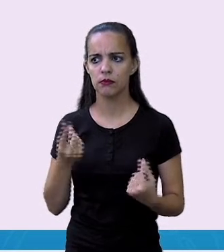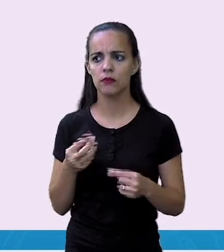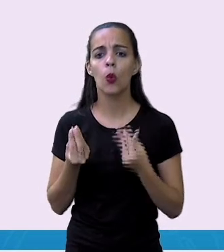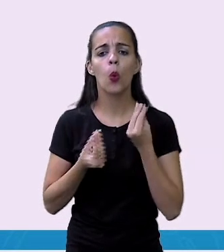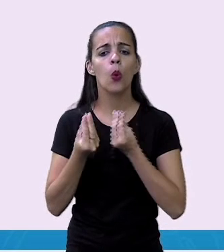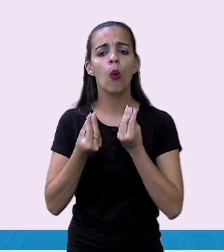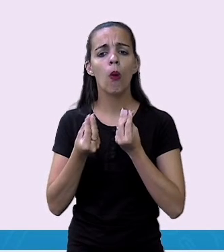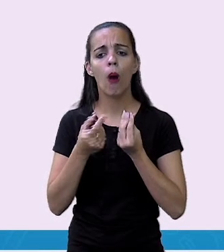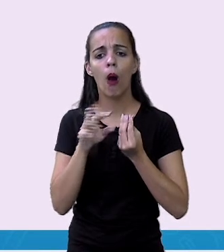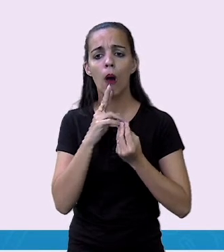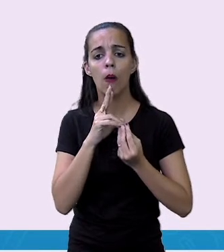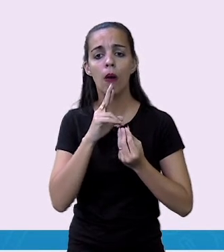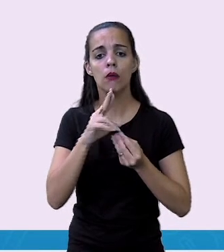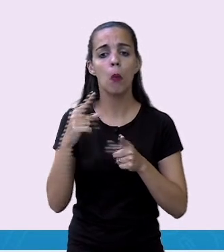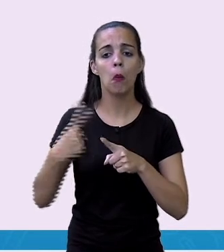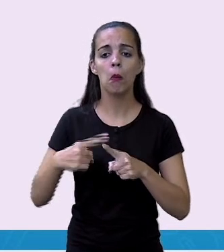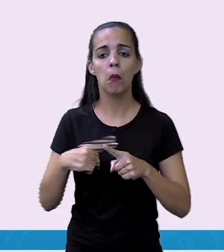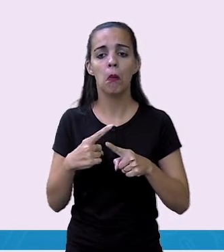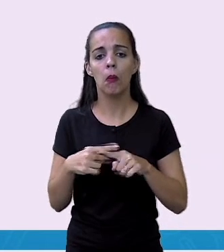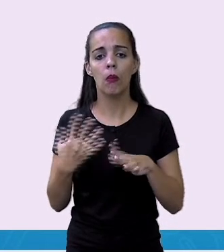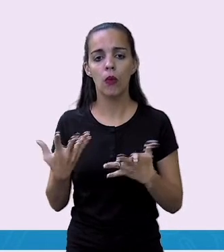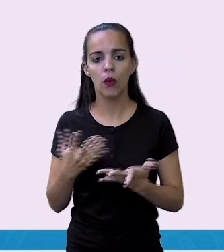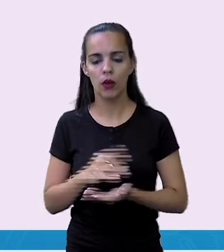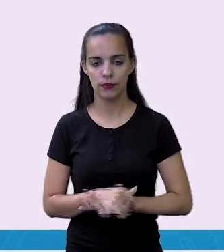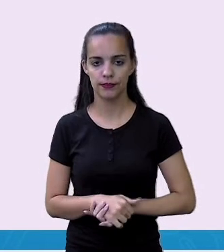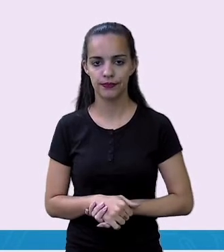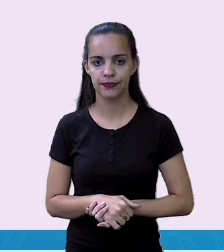Como que nós vamos justificar?